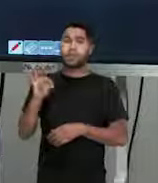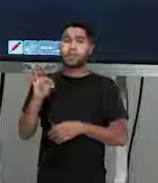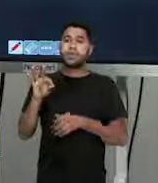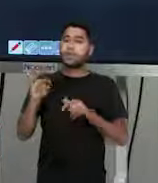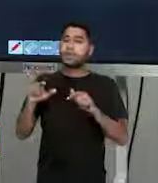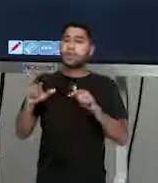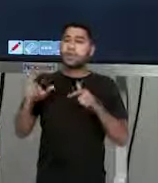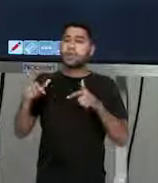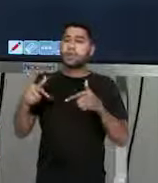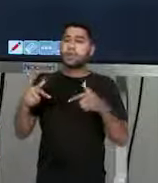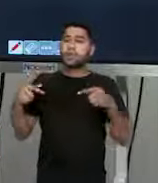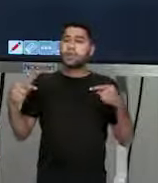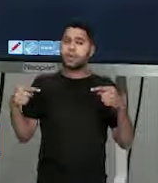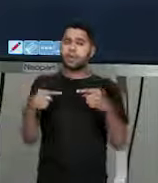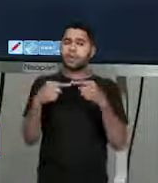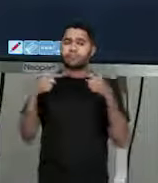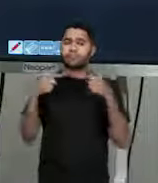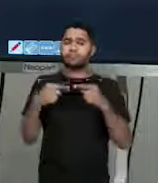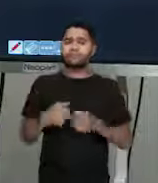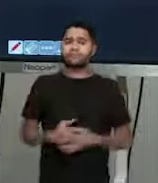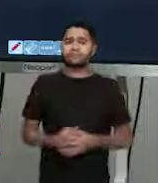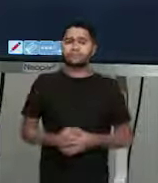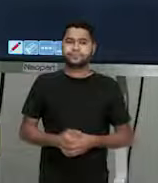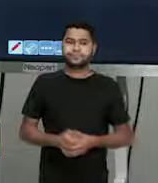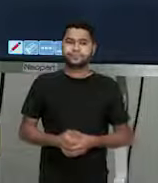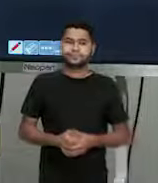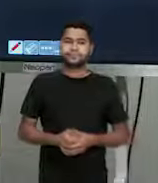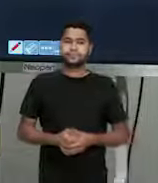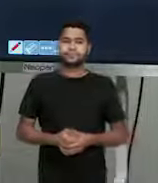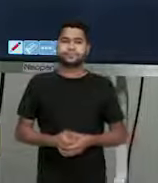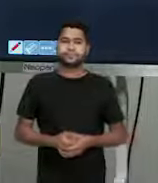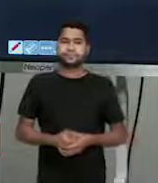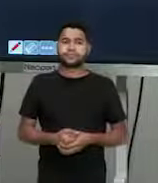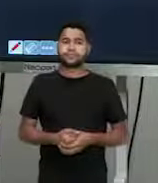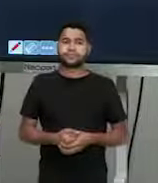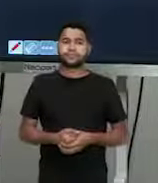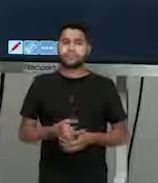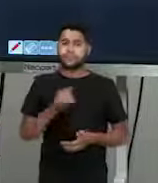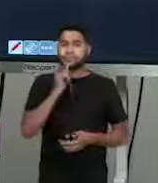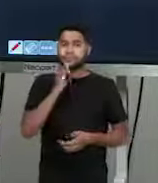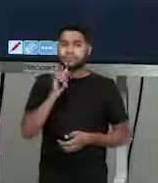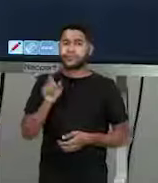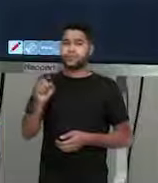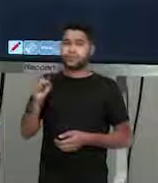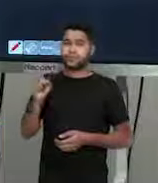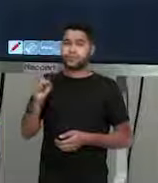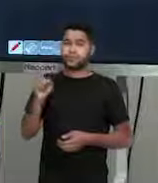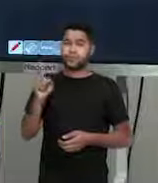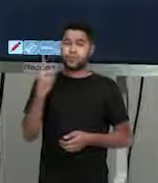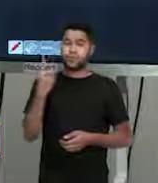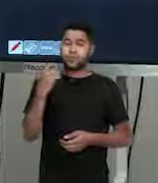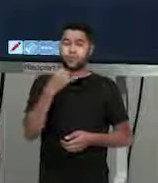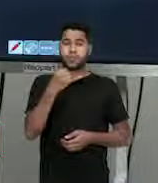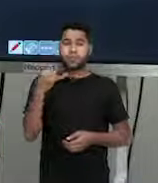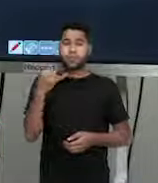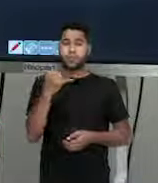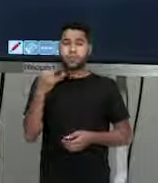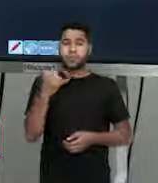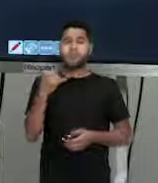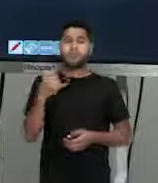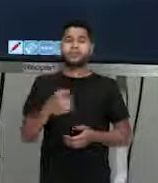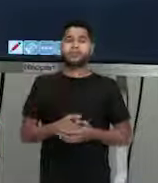opera segundo o ciclo de Carnot. Então, vai ser 1 menos temperatura da